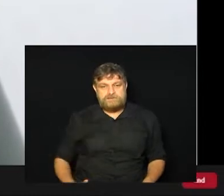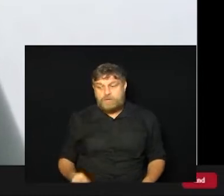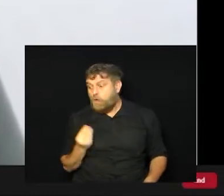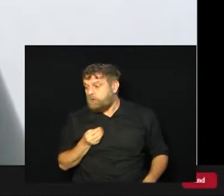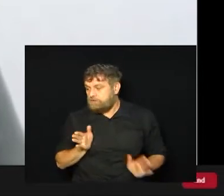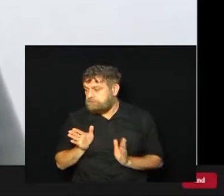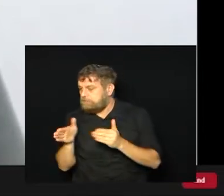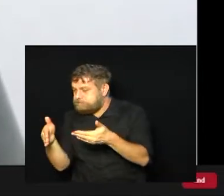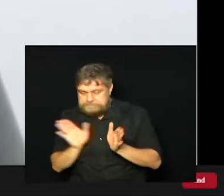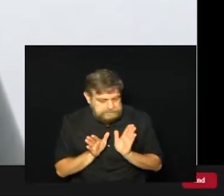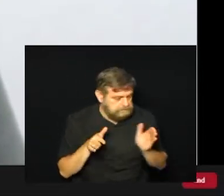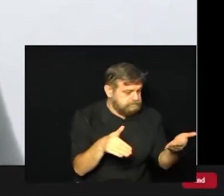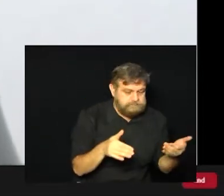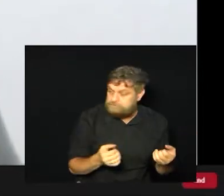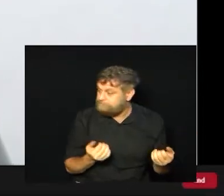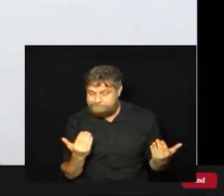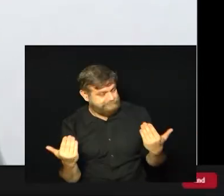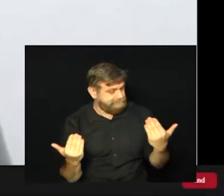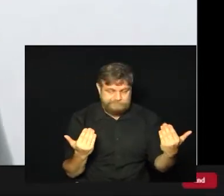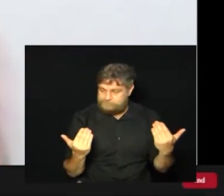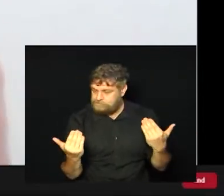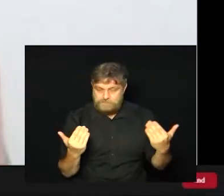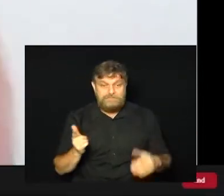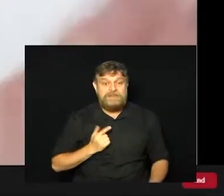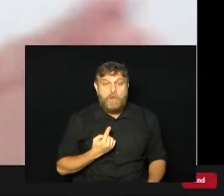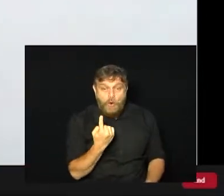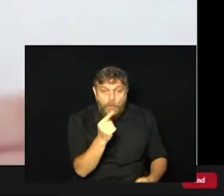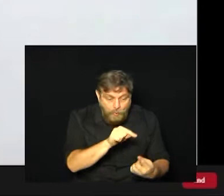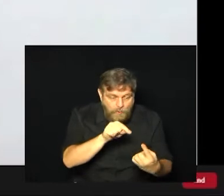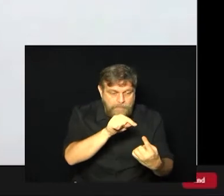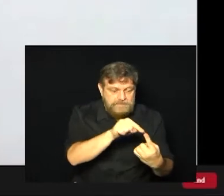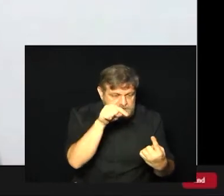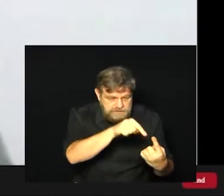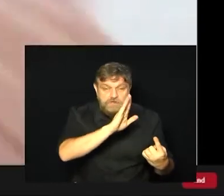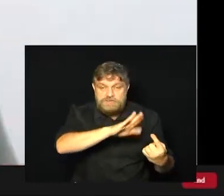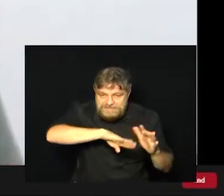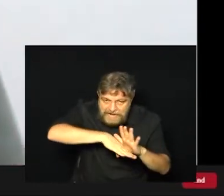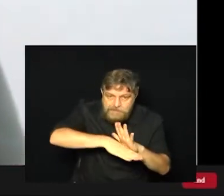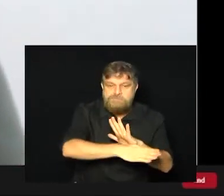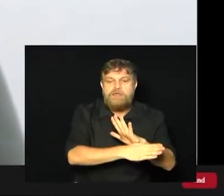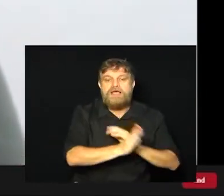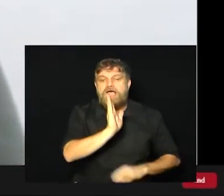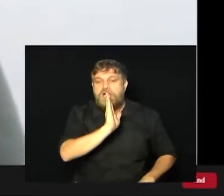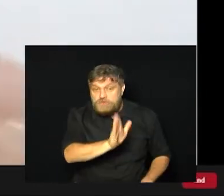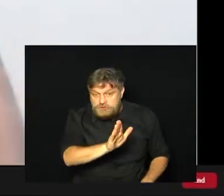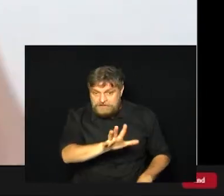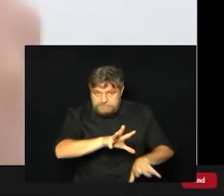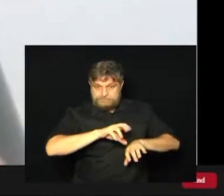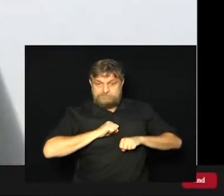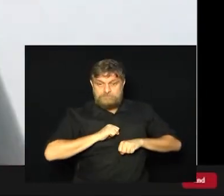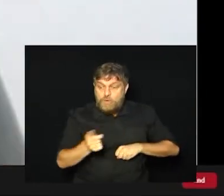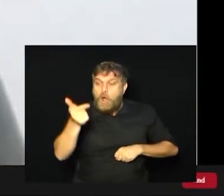simultaneamente. Então, sim, pega uma meta, ela virou hábito, ótimo, já está no hábito, pega a